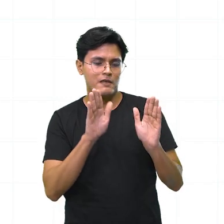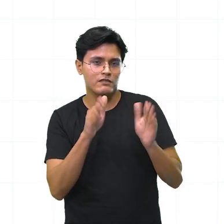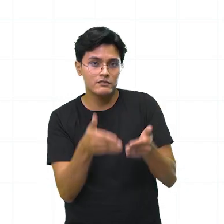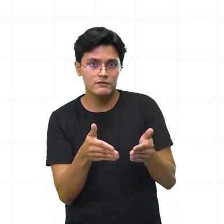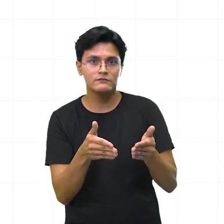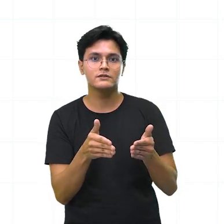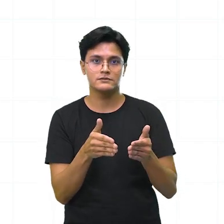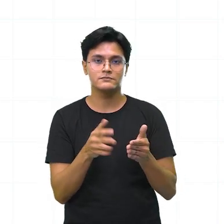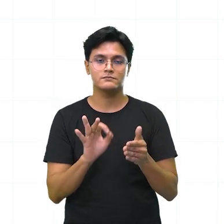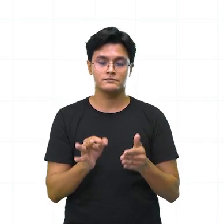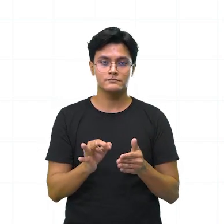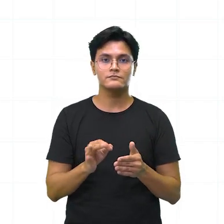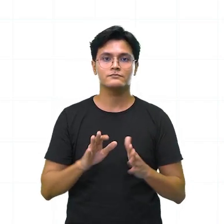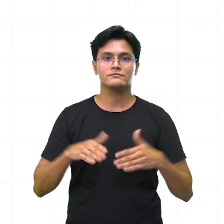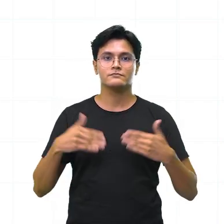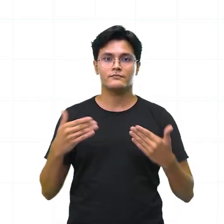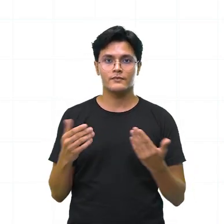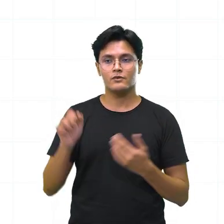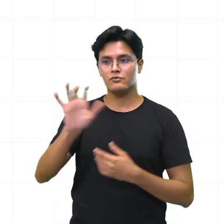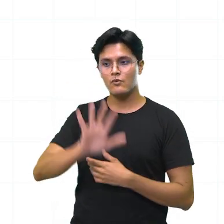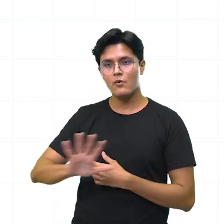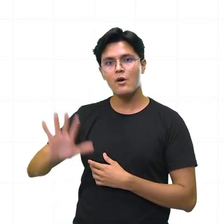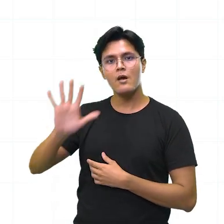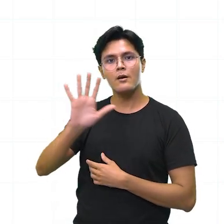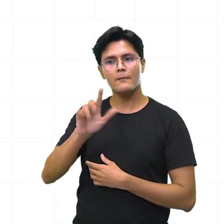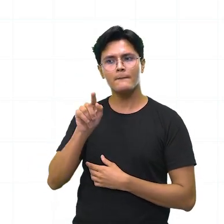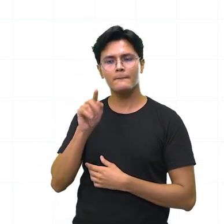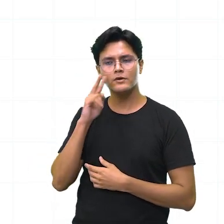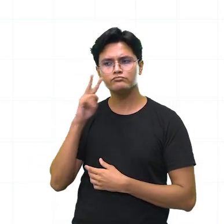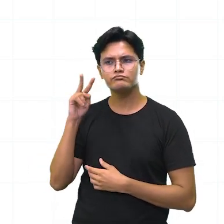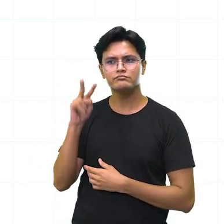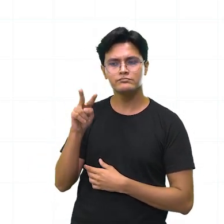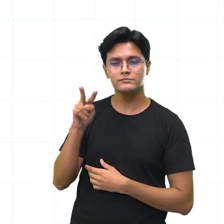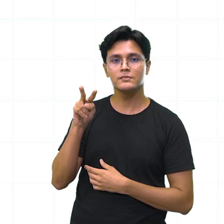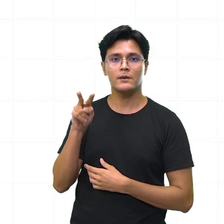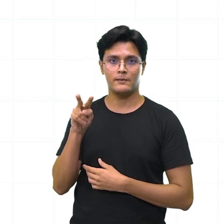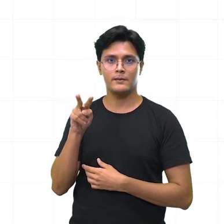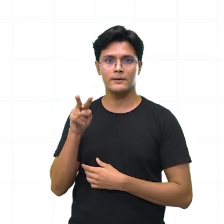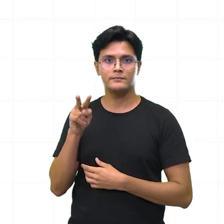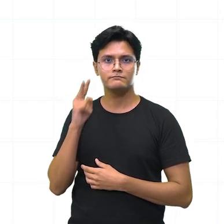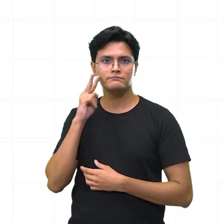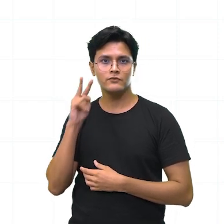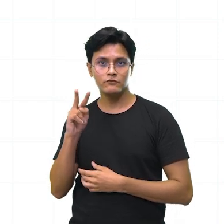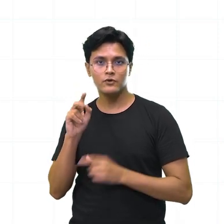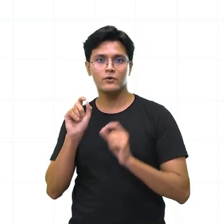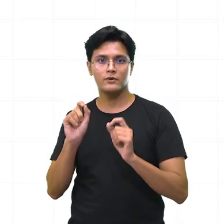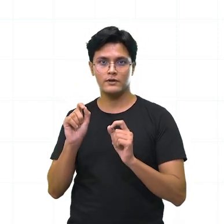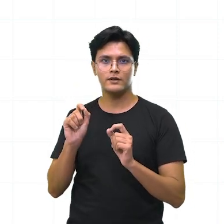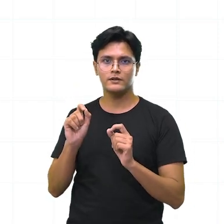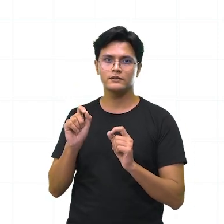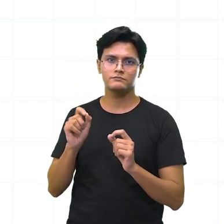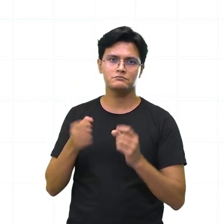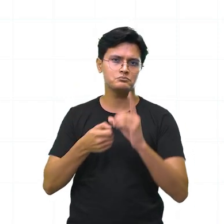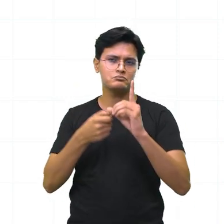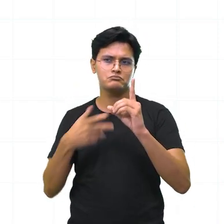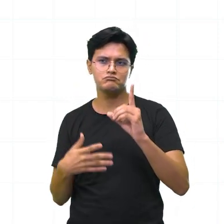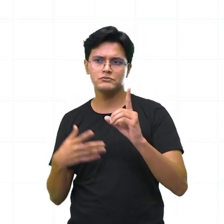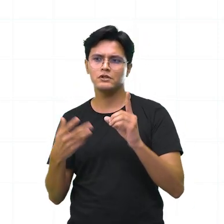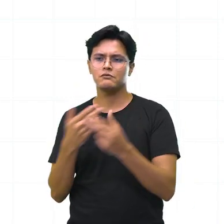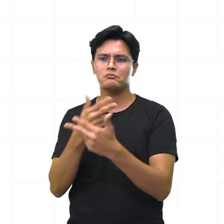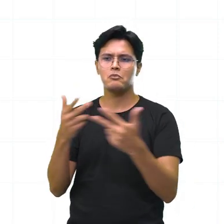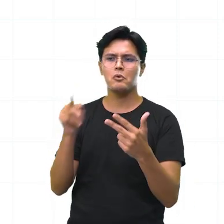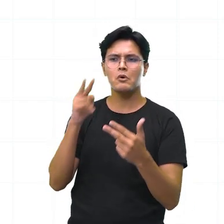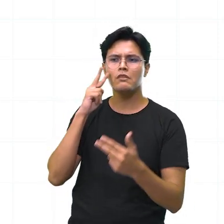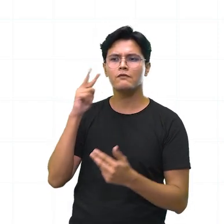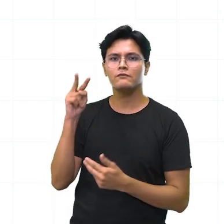específicas, né? Então aqui na nossa imagem, quando a gente olha, a gente viu, tô falando ali do que eu tô vendo, não necessariamente é.